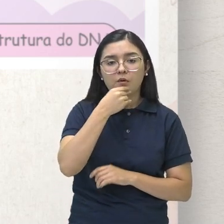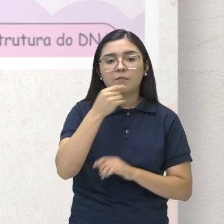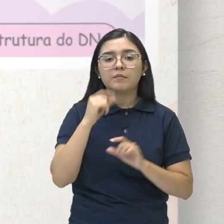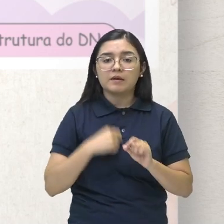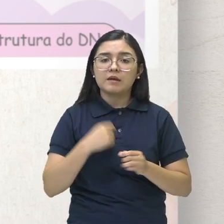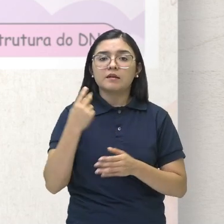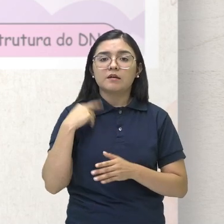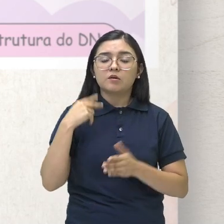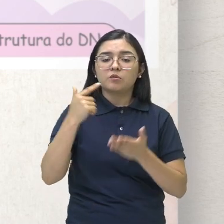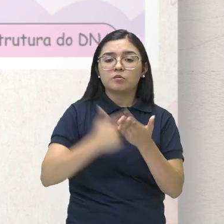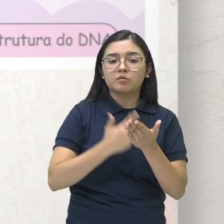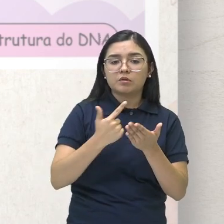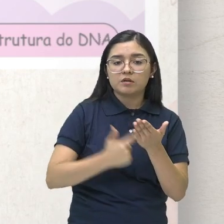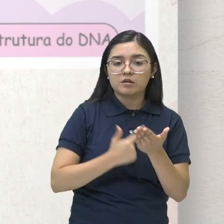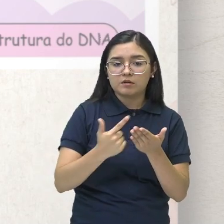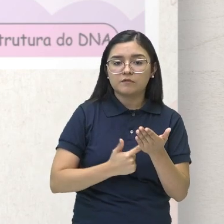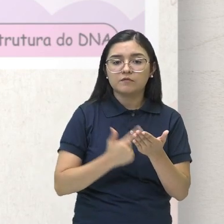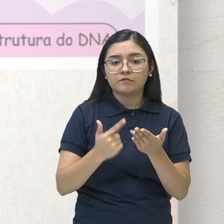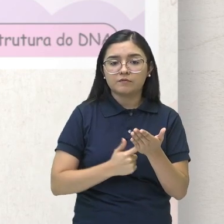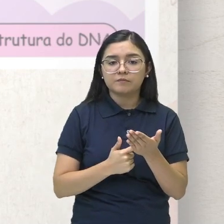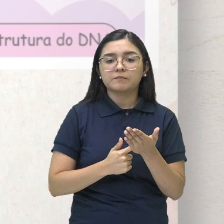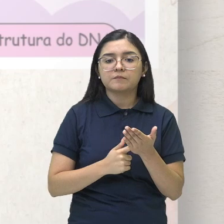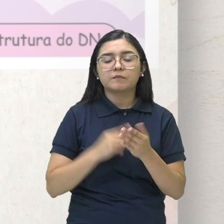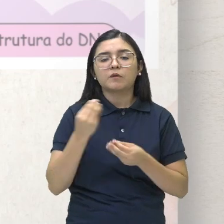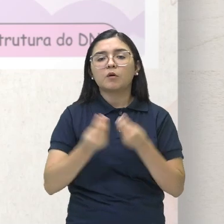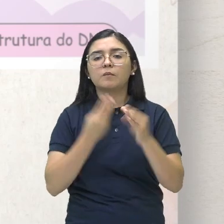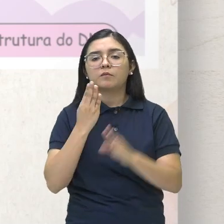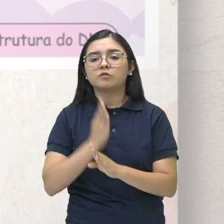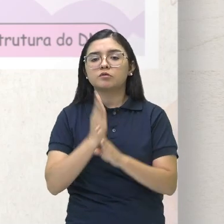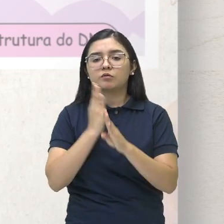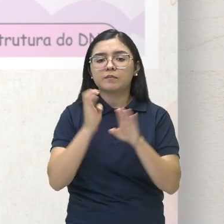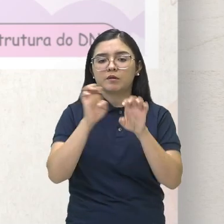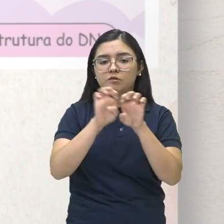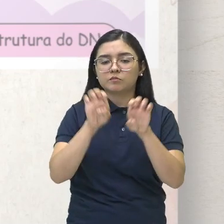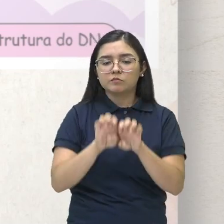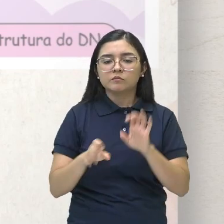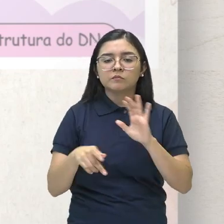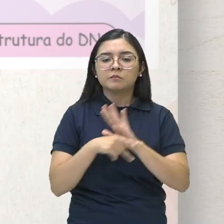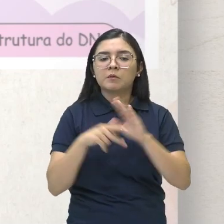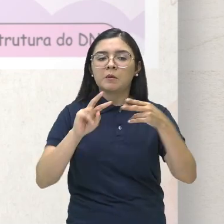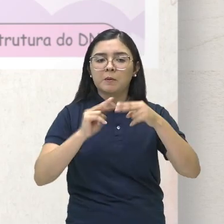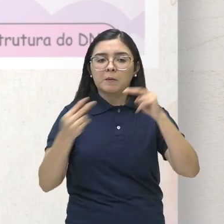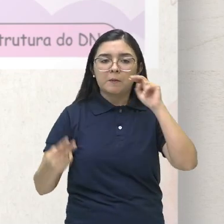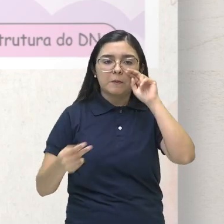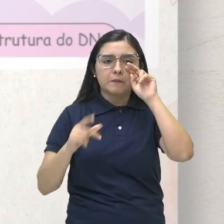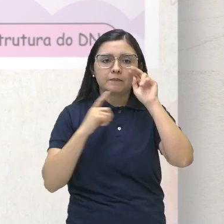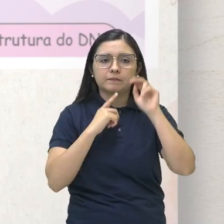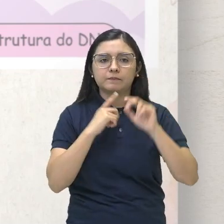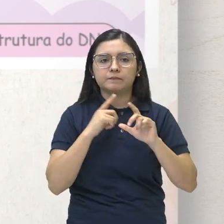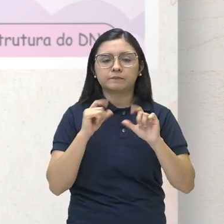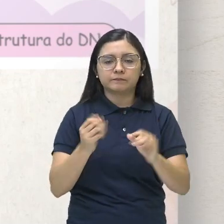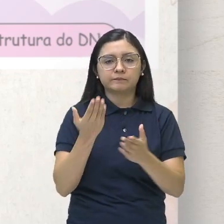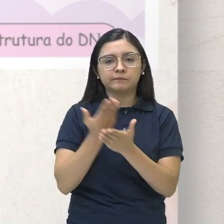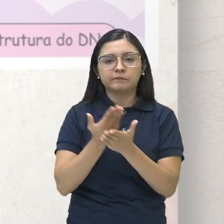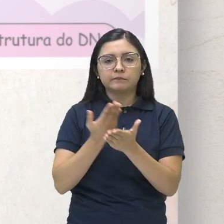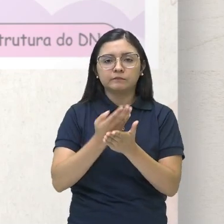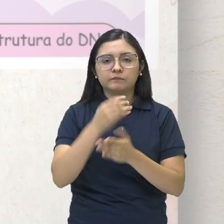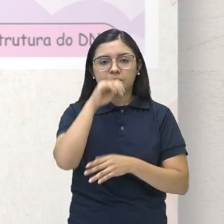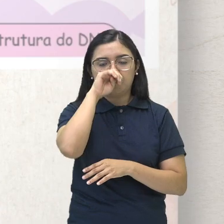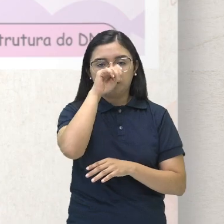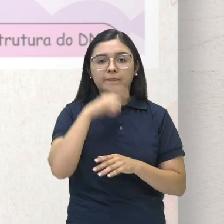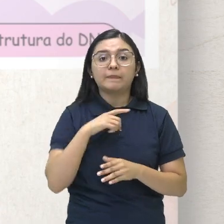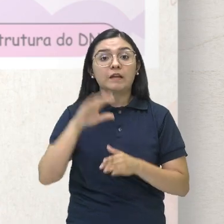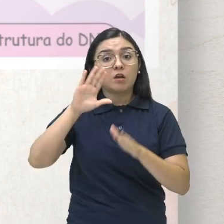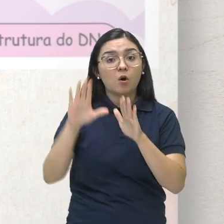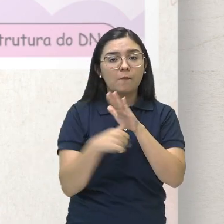A Dupla Hélice, como descobrir a estrutura do DNA, que pegou os estudos de Rosalind sem